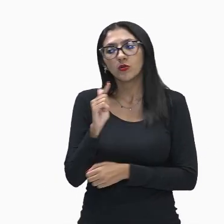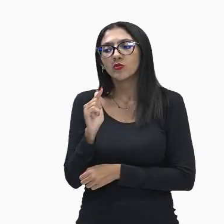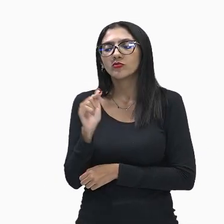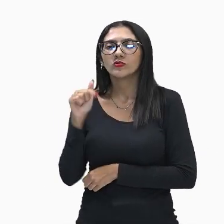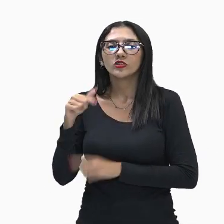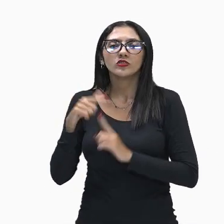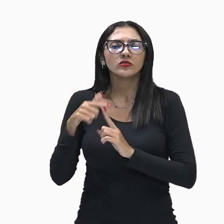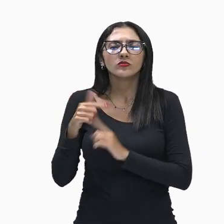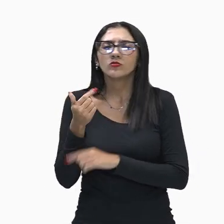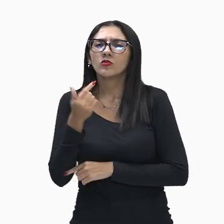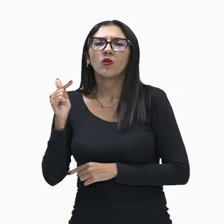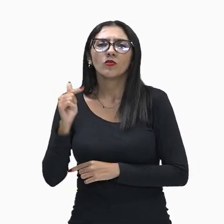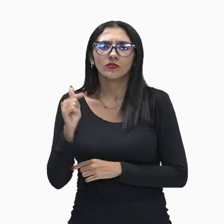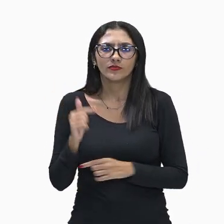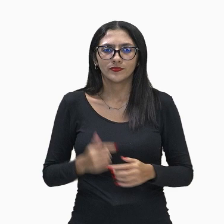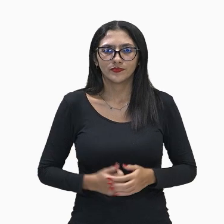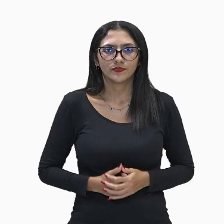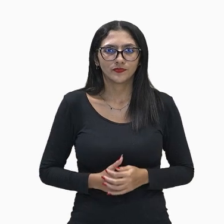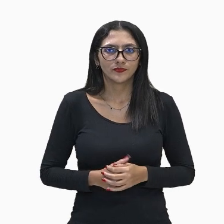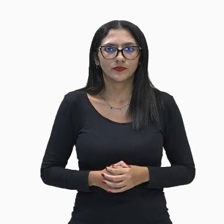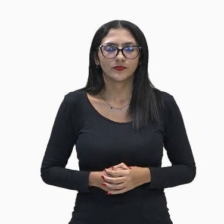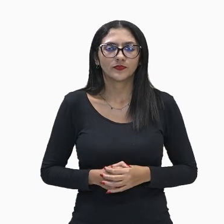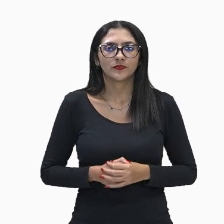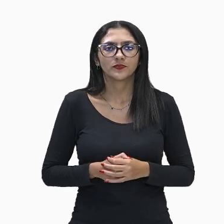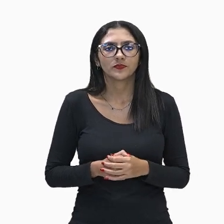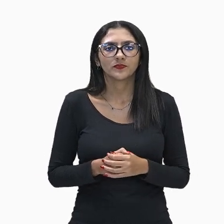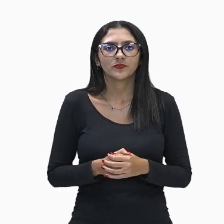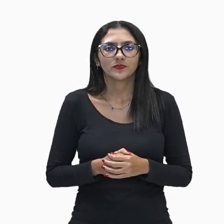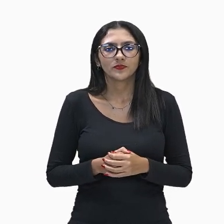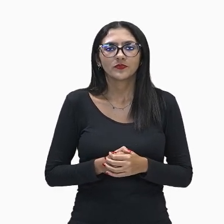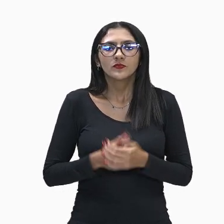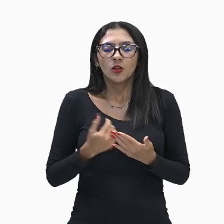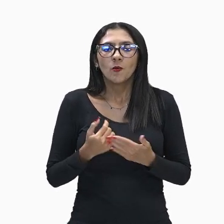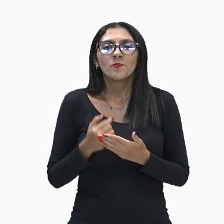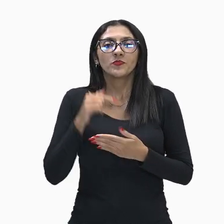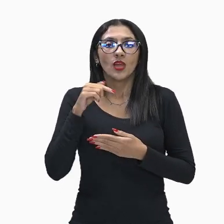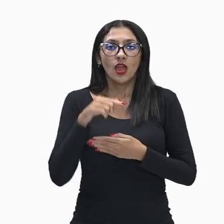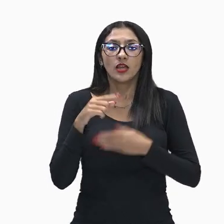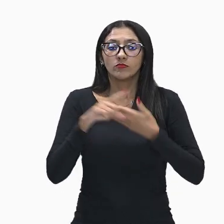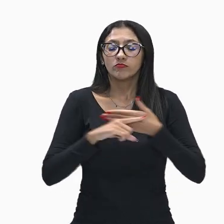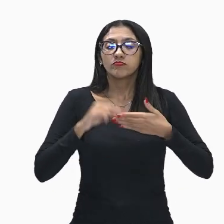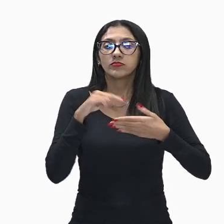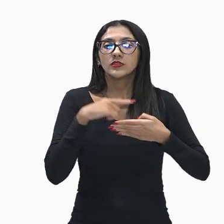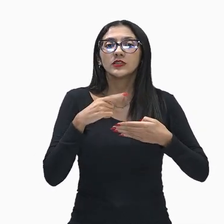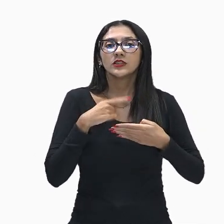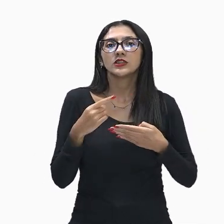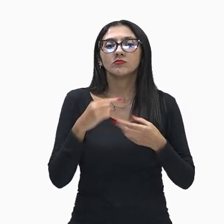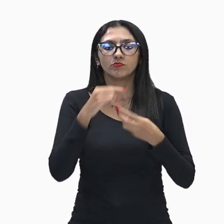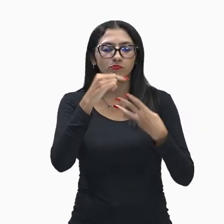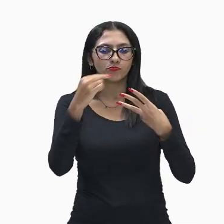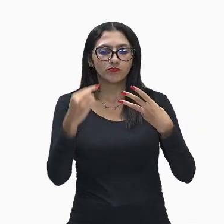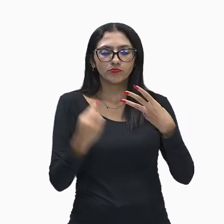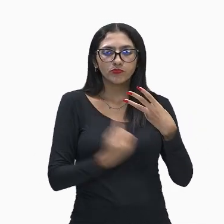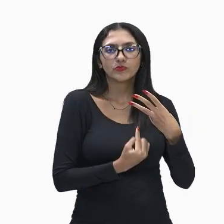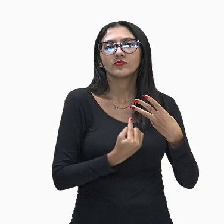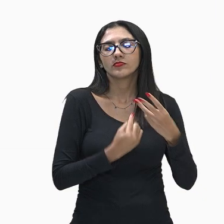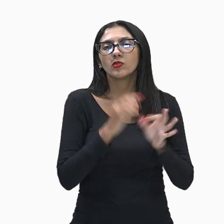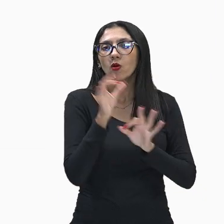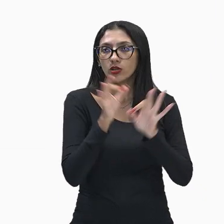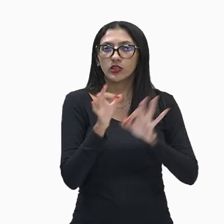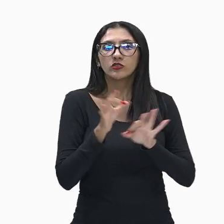aspectos físicos e aí o Sheldon ele dividiu a estrutura física do ser humano em três condições